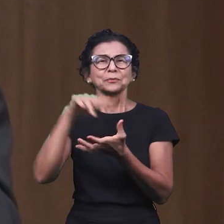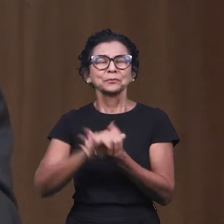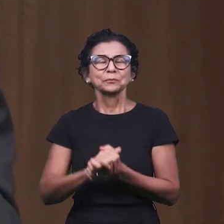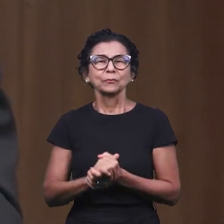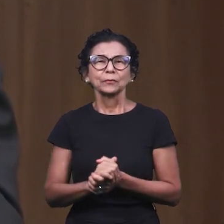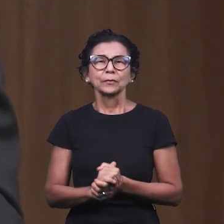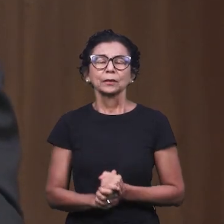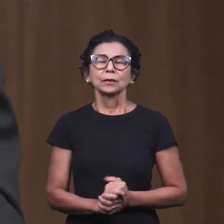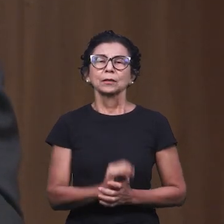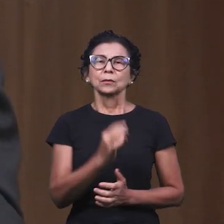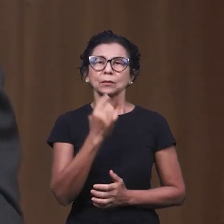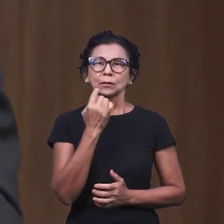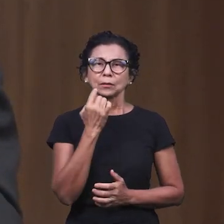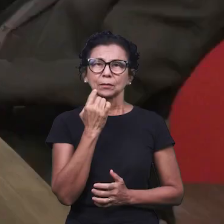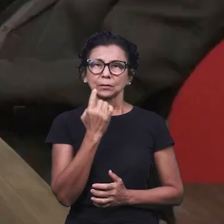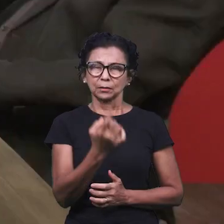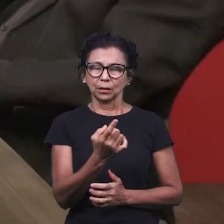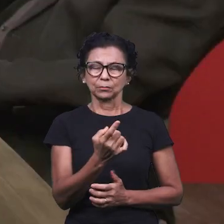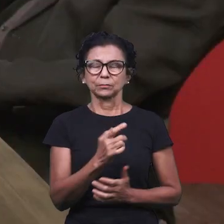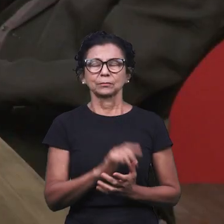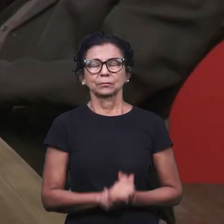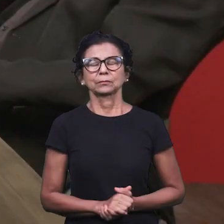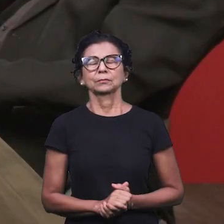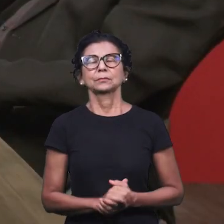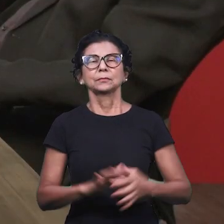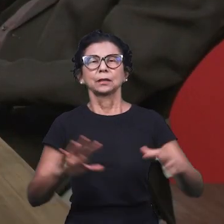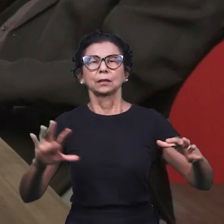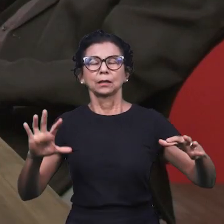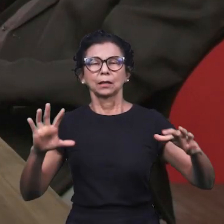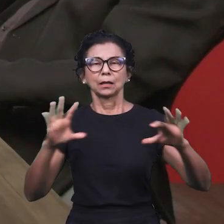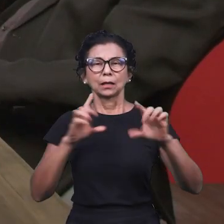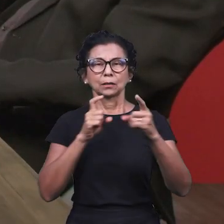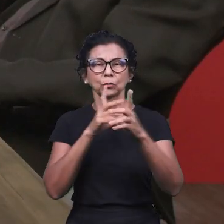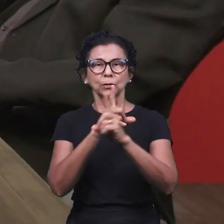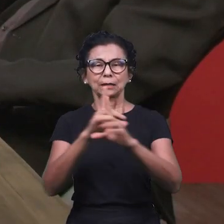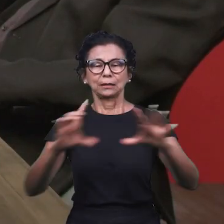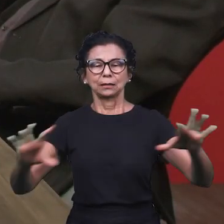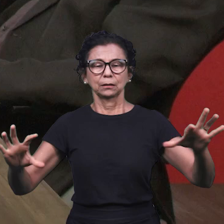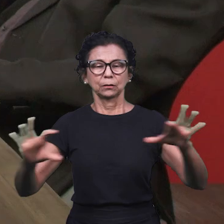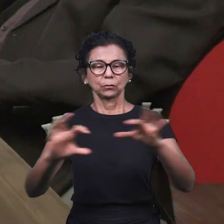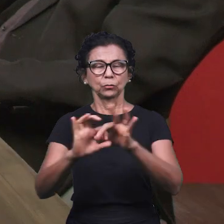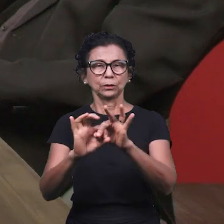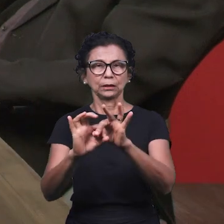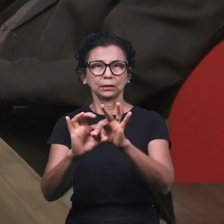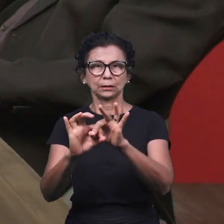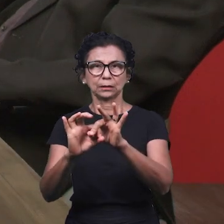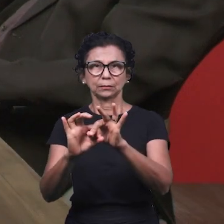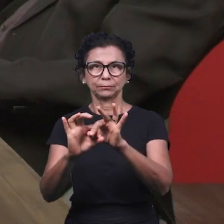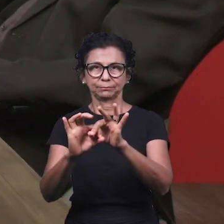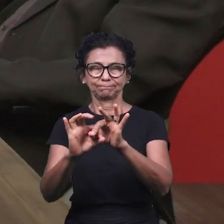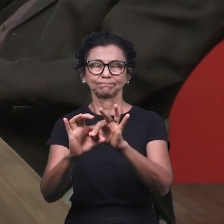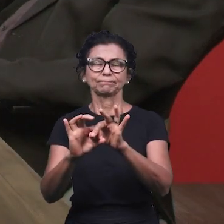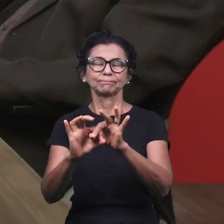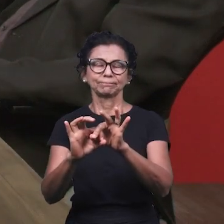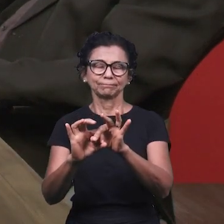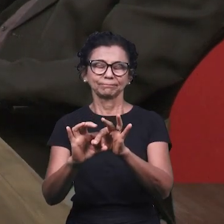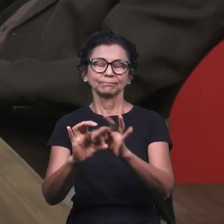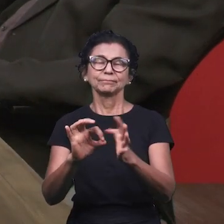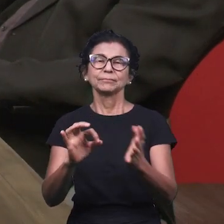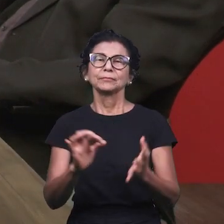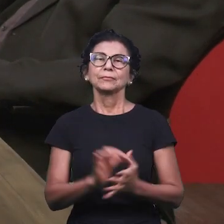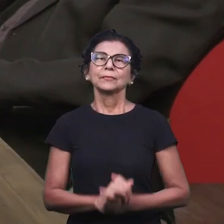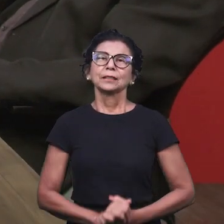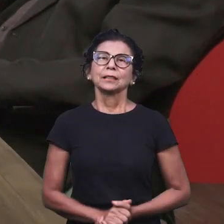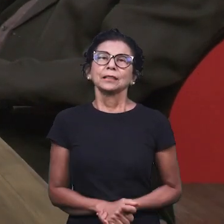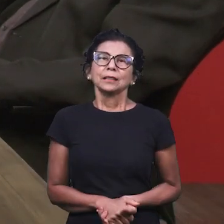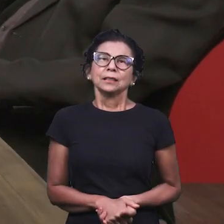opera de forma maravilhosa, né? Maravilha. Glórias a Deus. Nós estamos chegando ao final desse primeiro episódio. Pastor Marcos